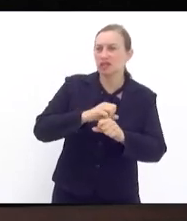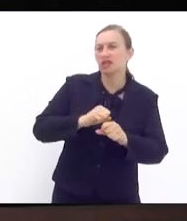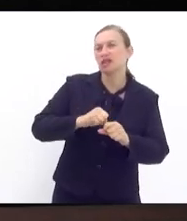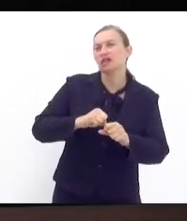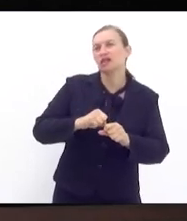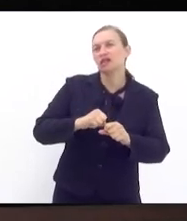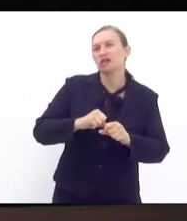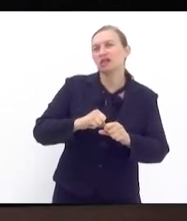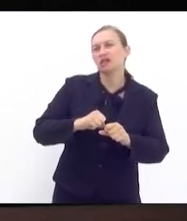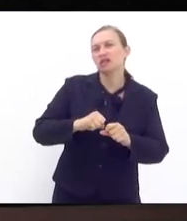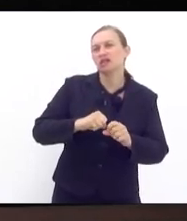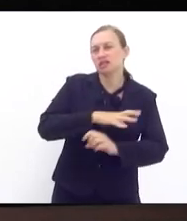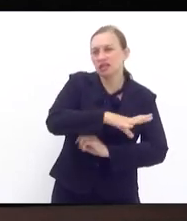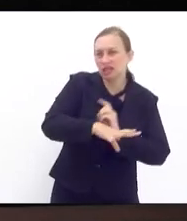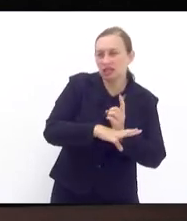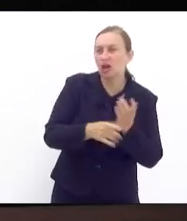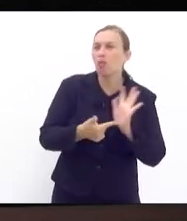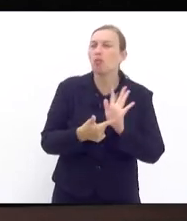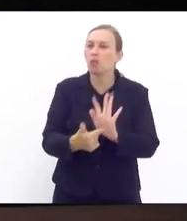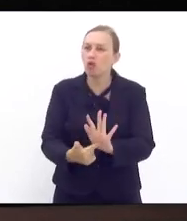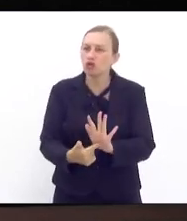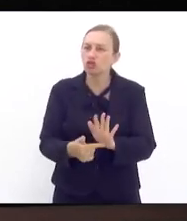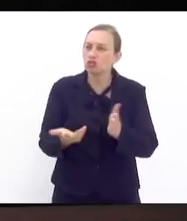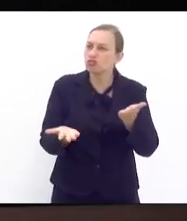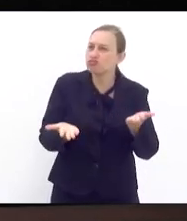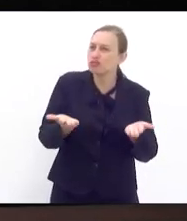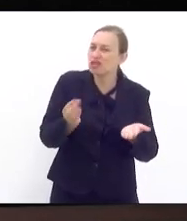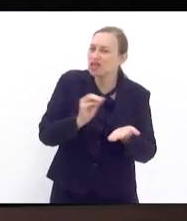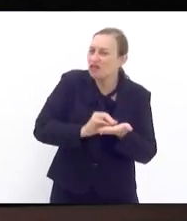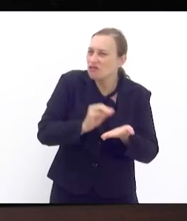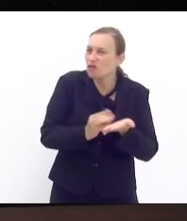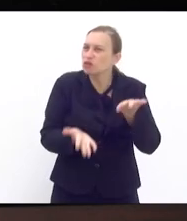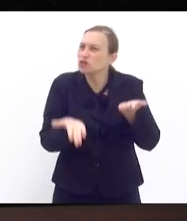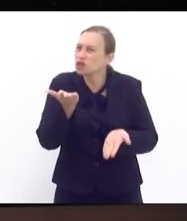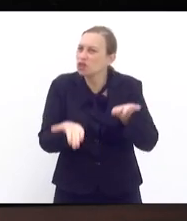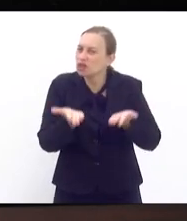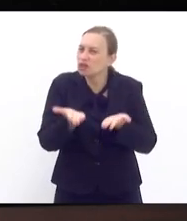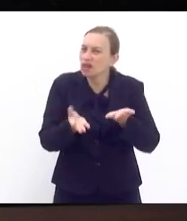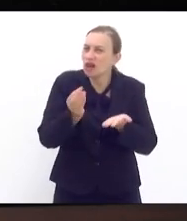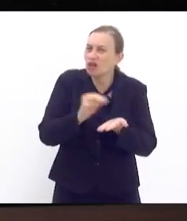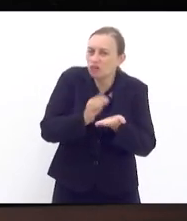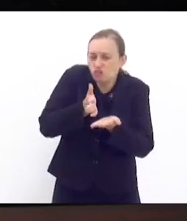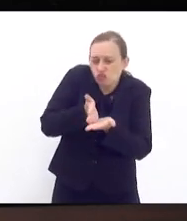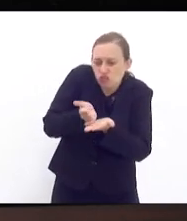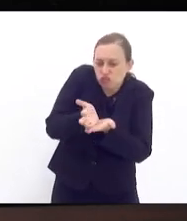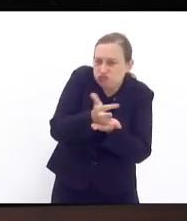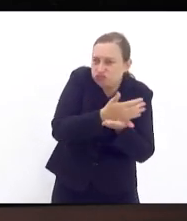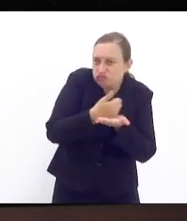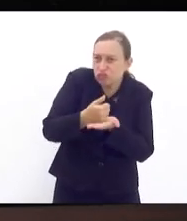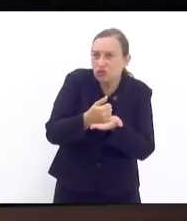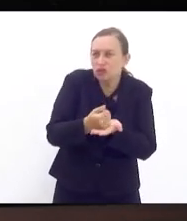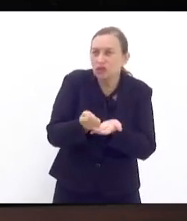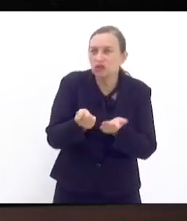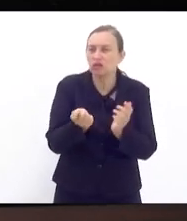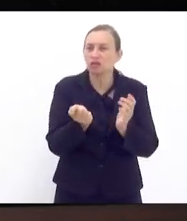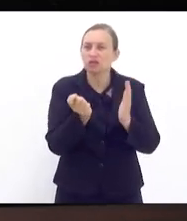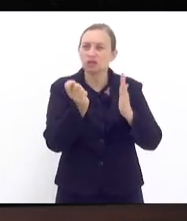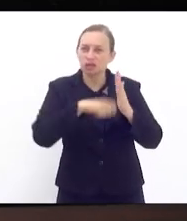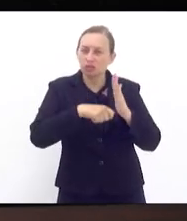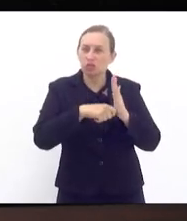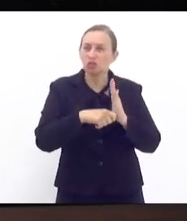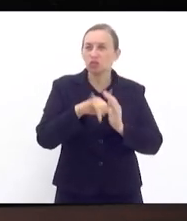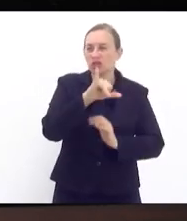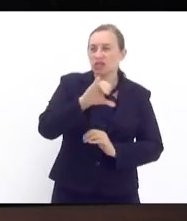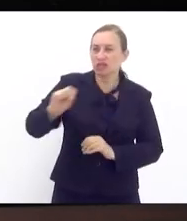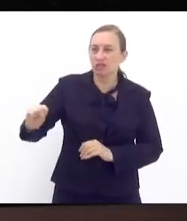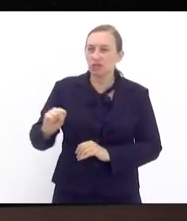esse desequilíbrio decorre da queda recorrente de arrecadação do principal tributo, o ICMS, que é